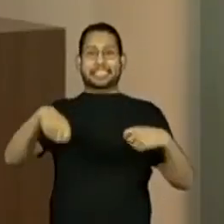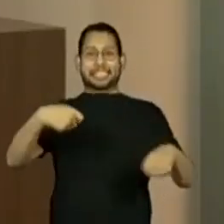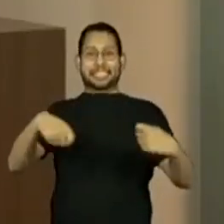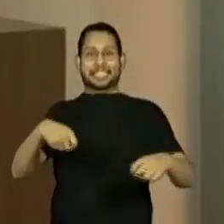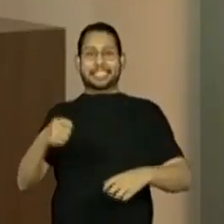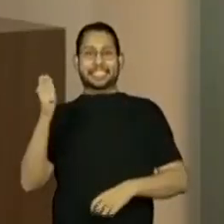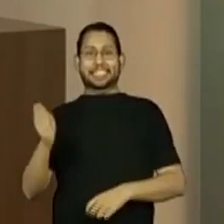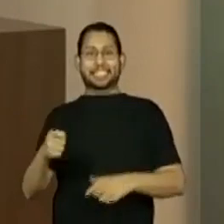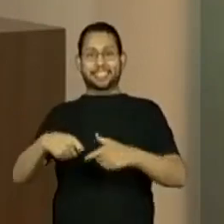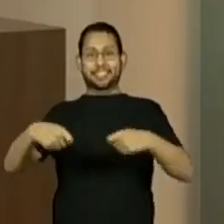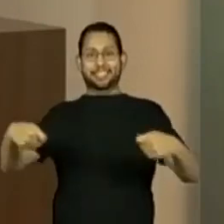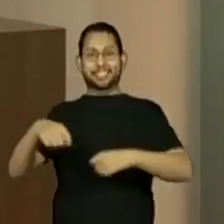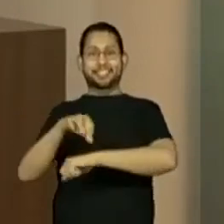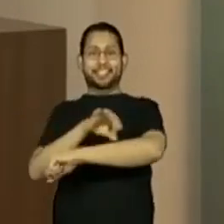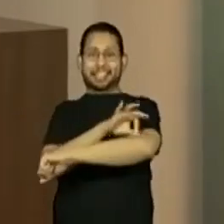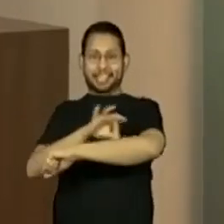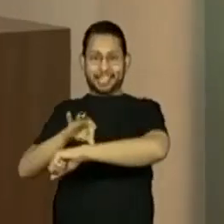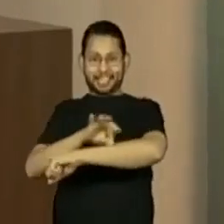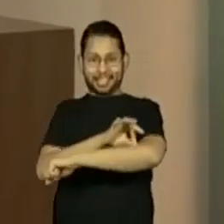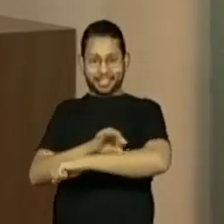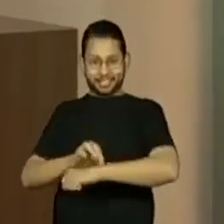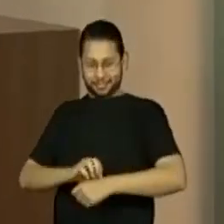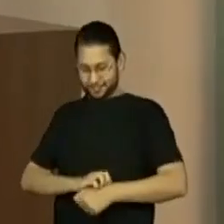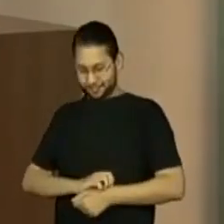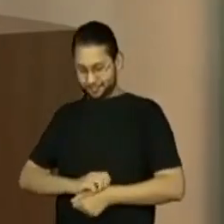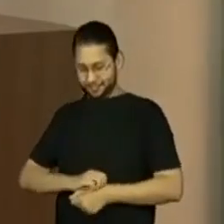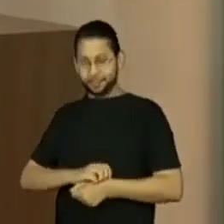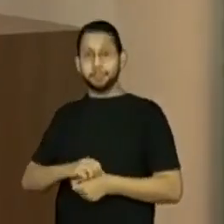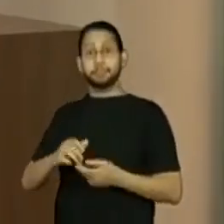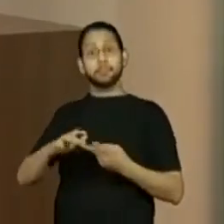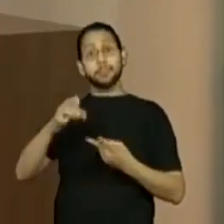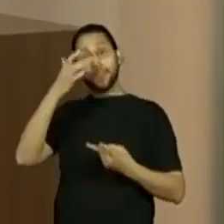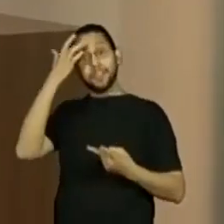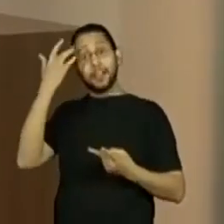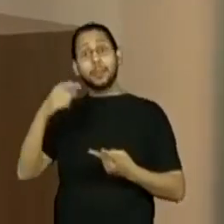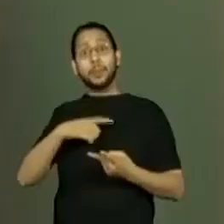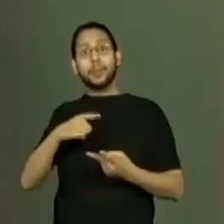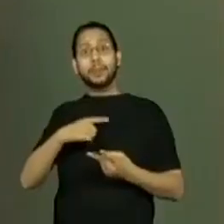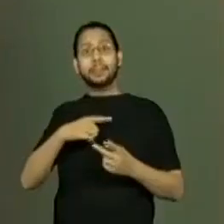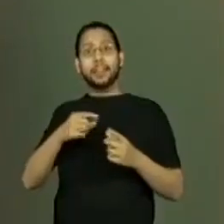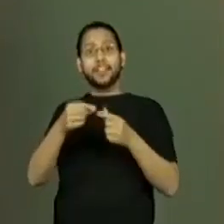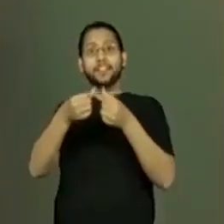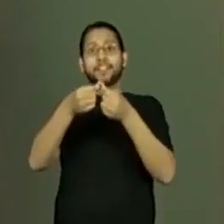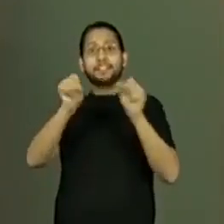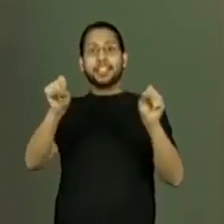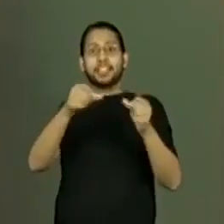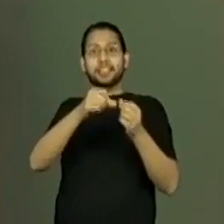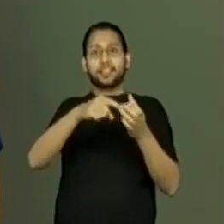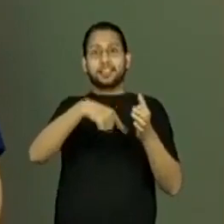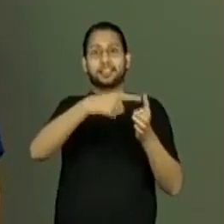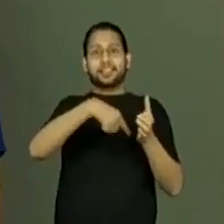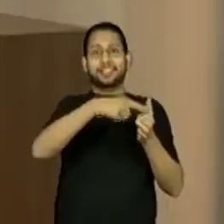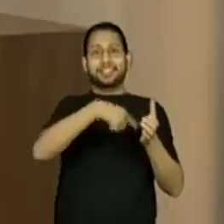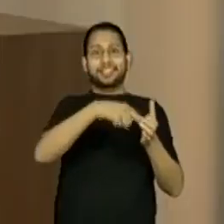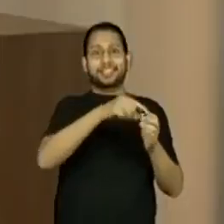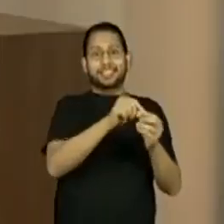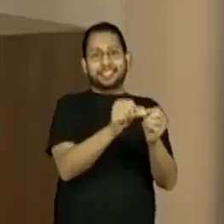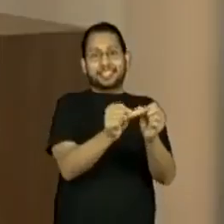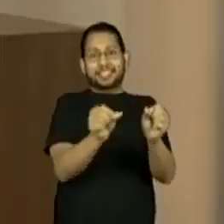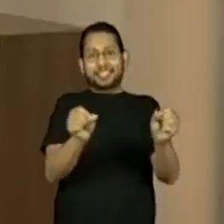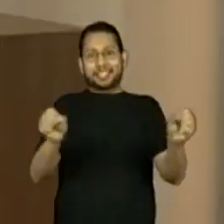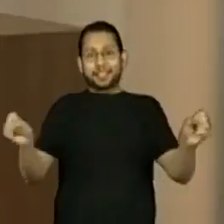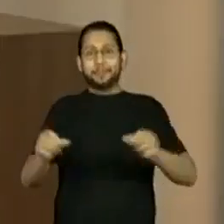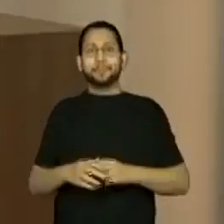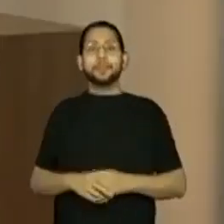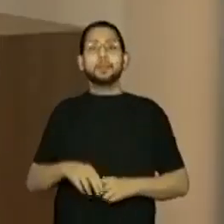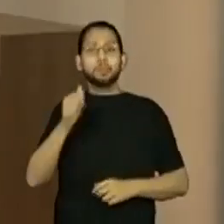mais? Tem pessoal falando sobre a fita métrica. Legal. Olha que legal. Fita métrica. A Bruna falou que a mãe